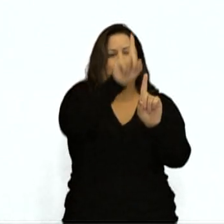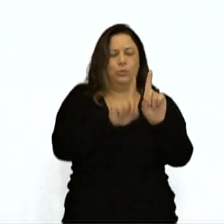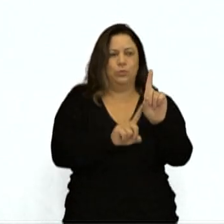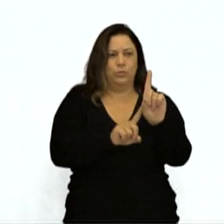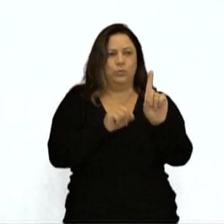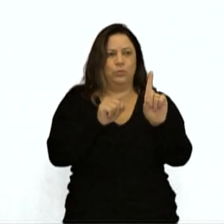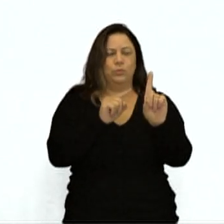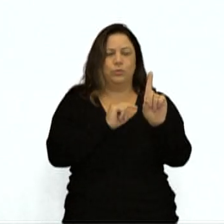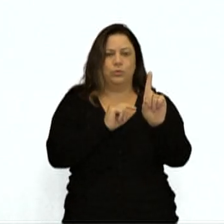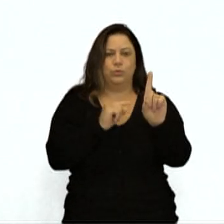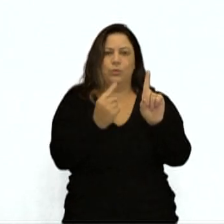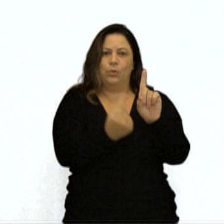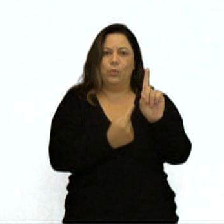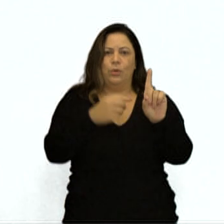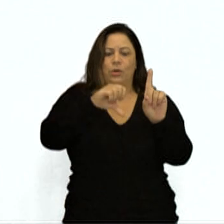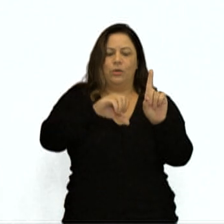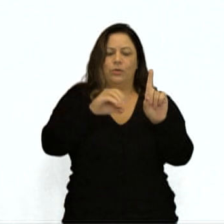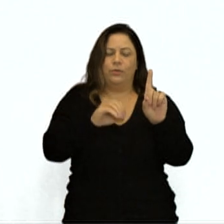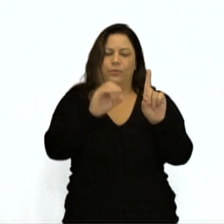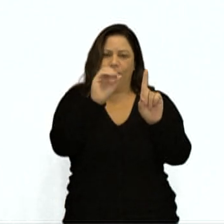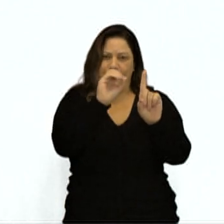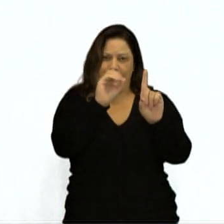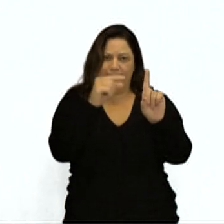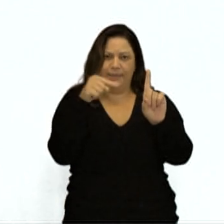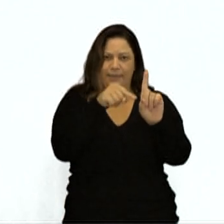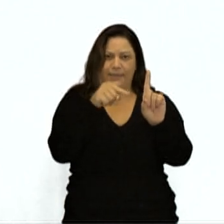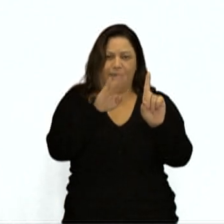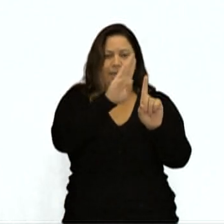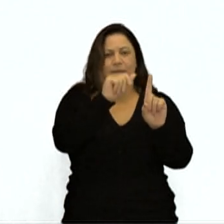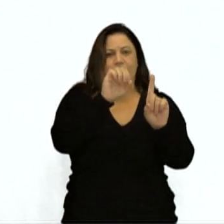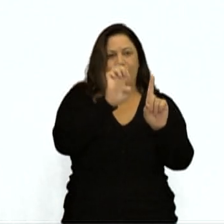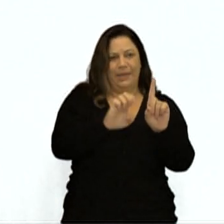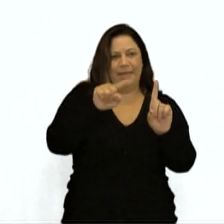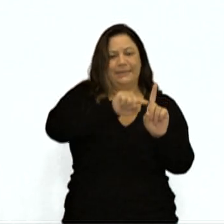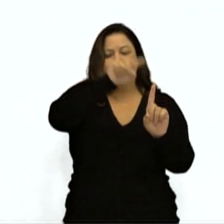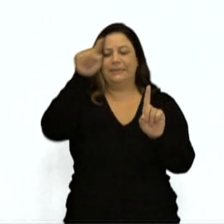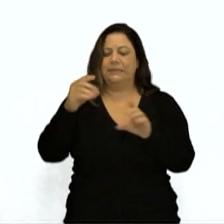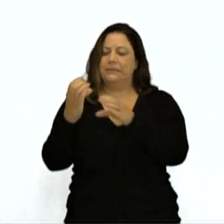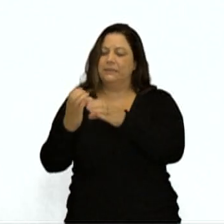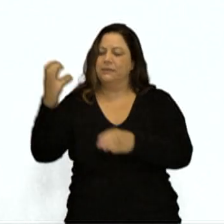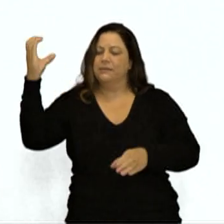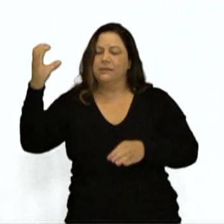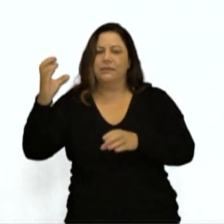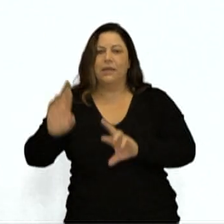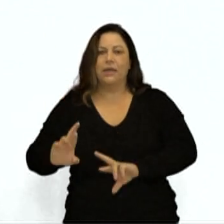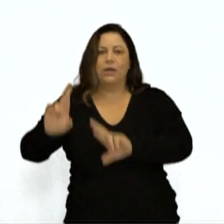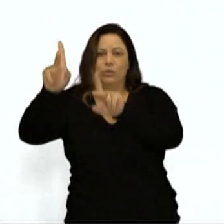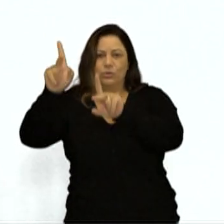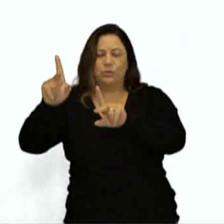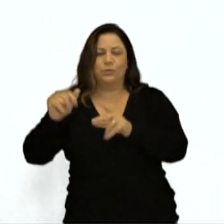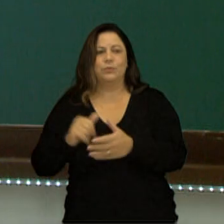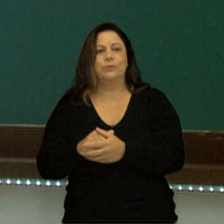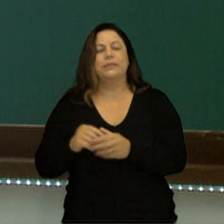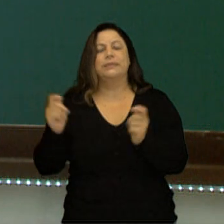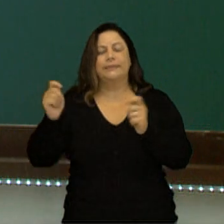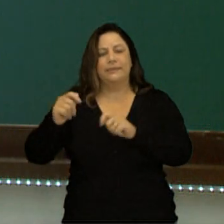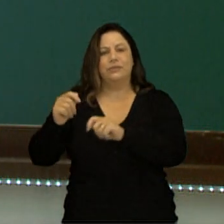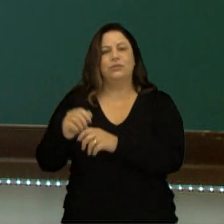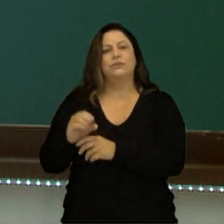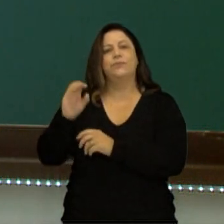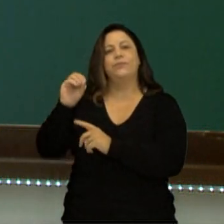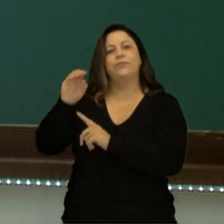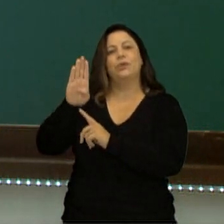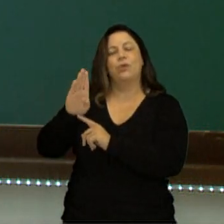ele forma 90 graus com a base. Nesse caso é um ângulo diferente de 90 graus, por isso a gente chama de cilindro oblíquo.